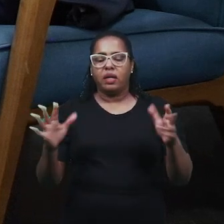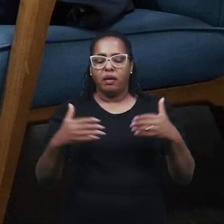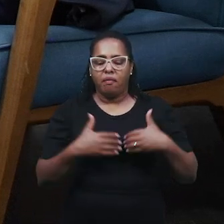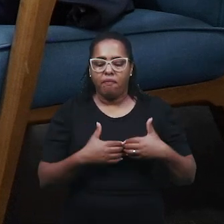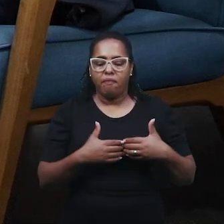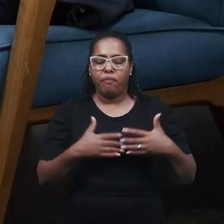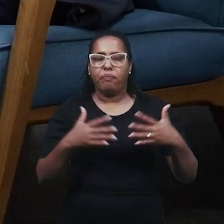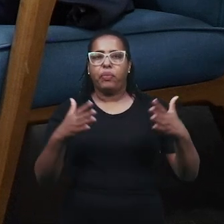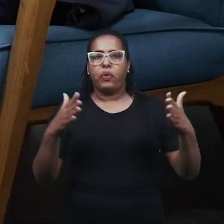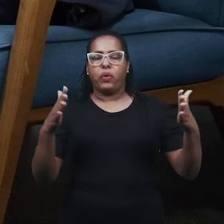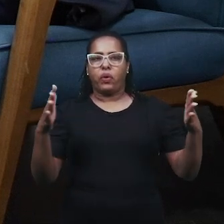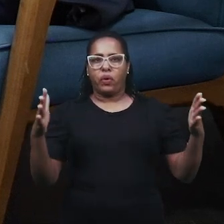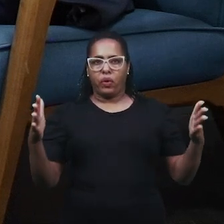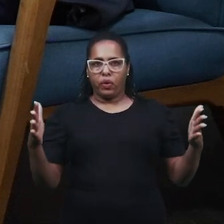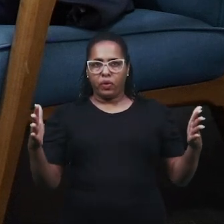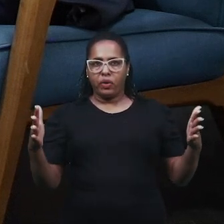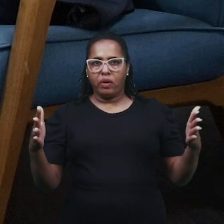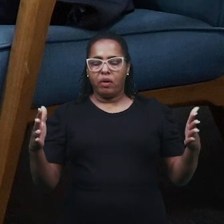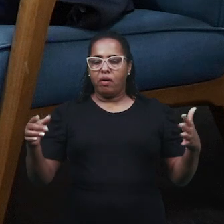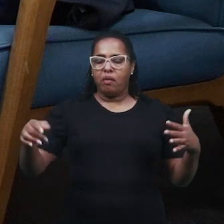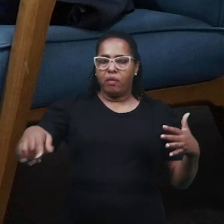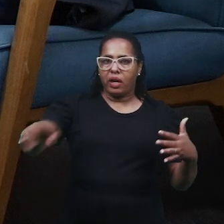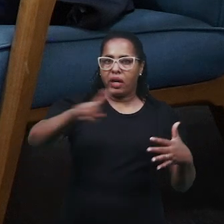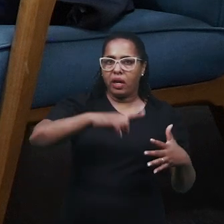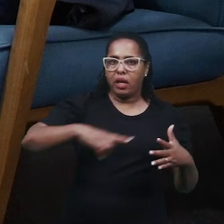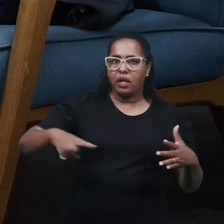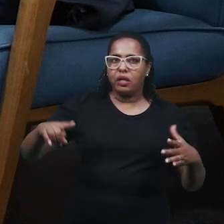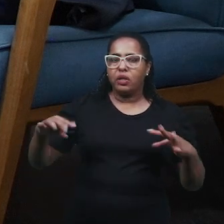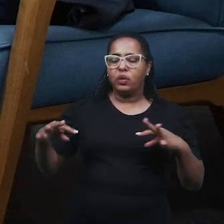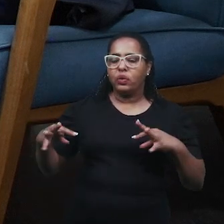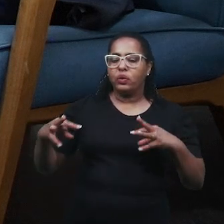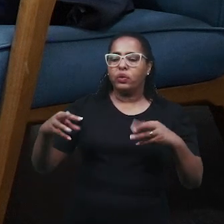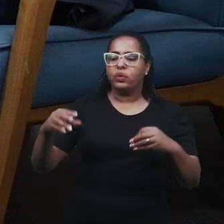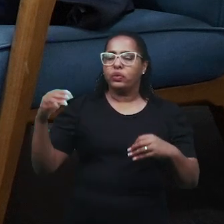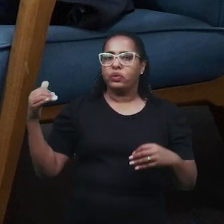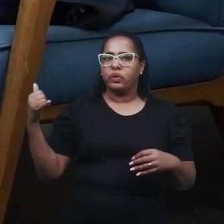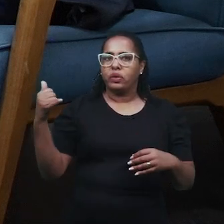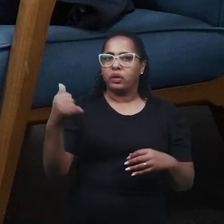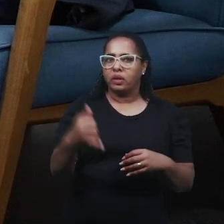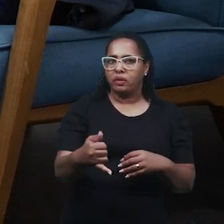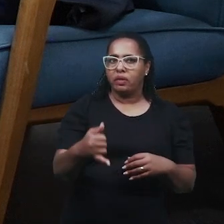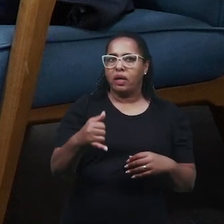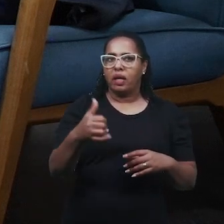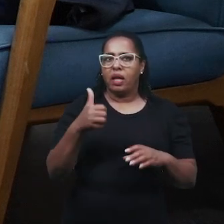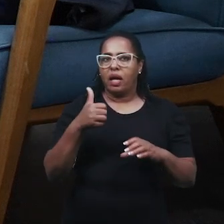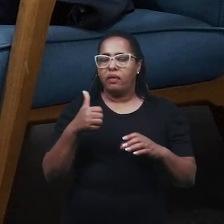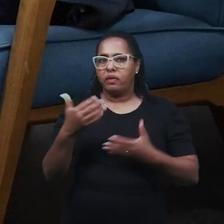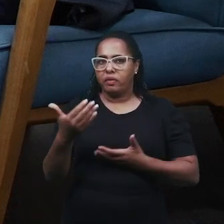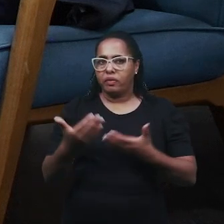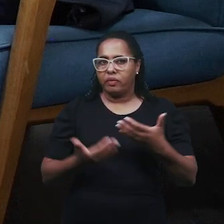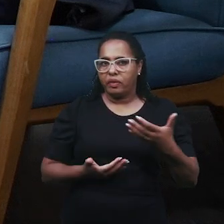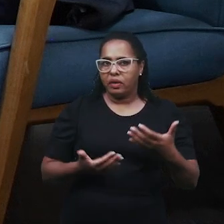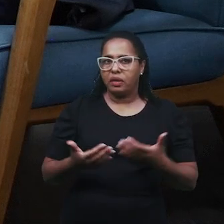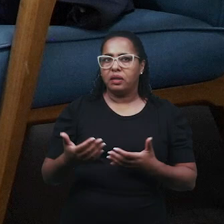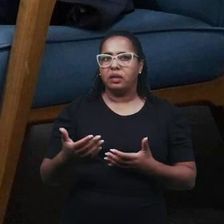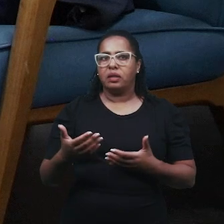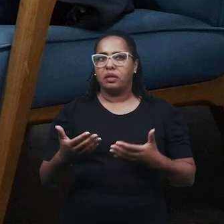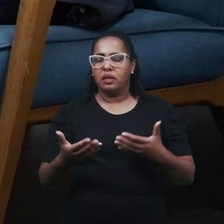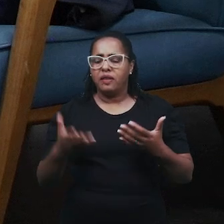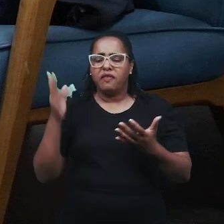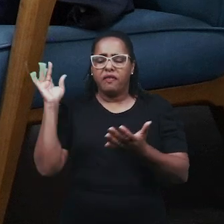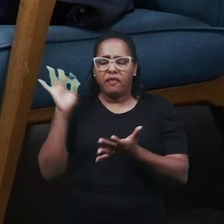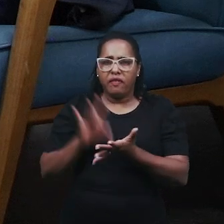abriram, e para eles, todo que falava ser cristão era crente